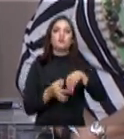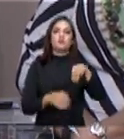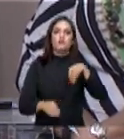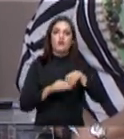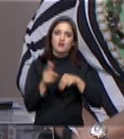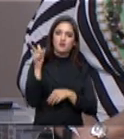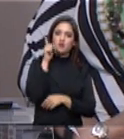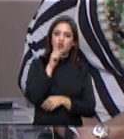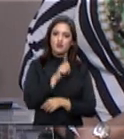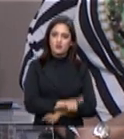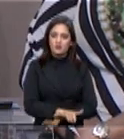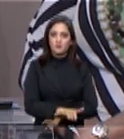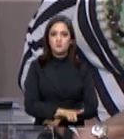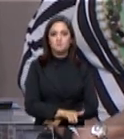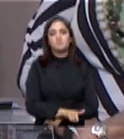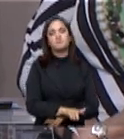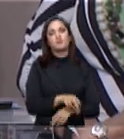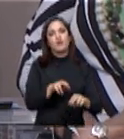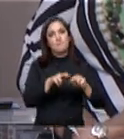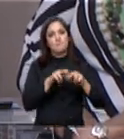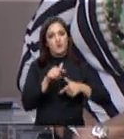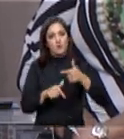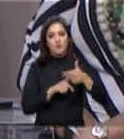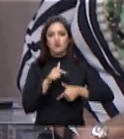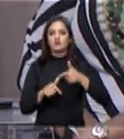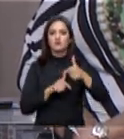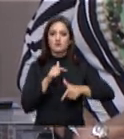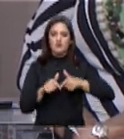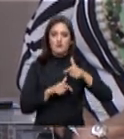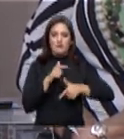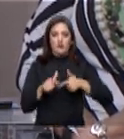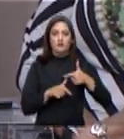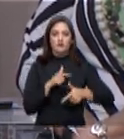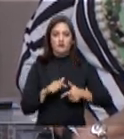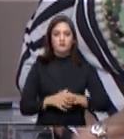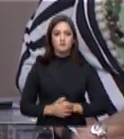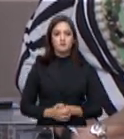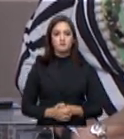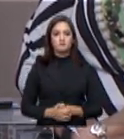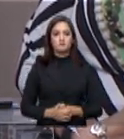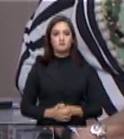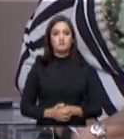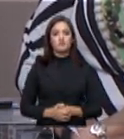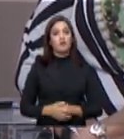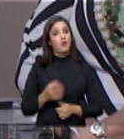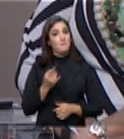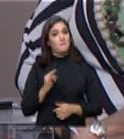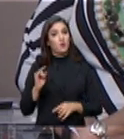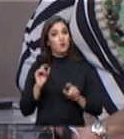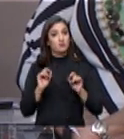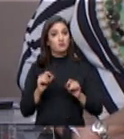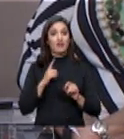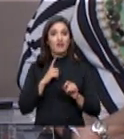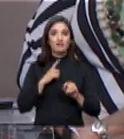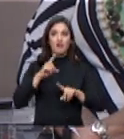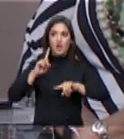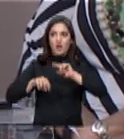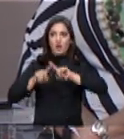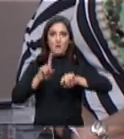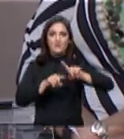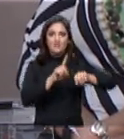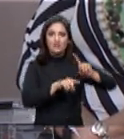agraciados em reconhecimento por seus serviços prestados à nação. E, por fim, o acervo de